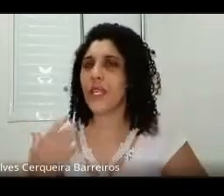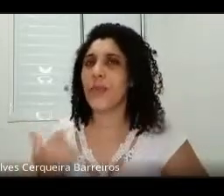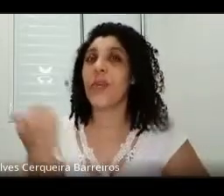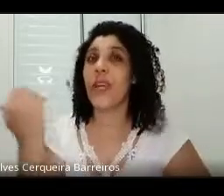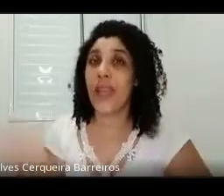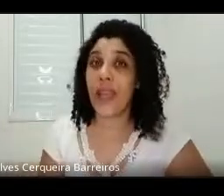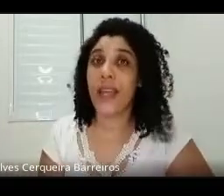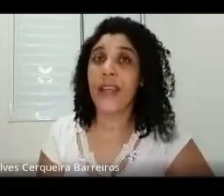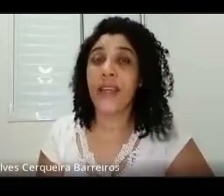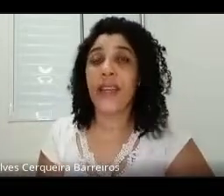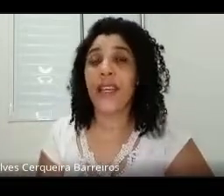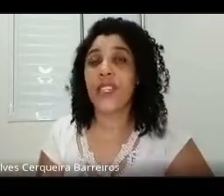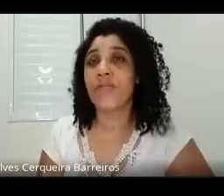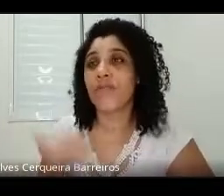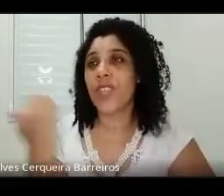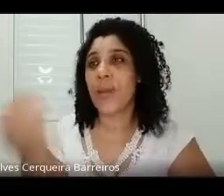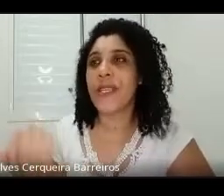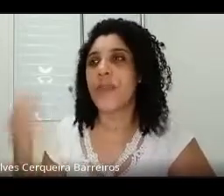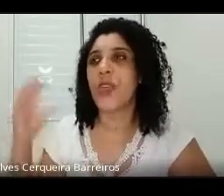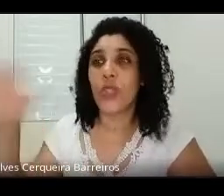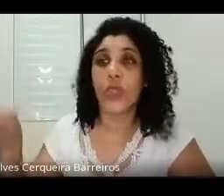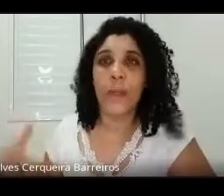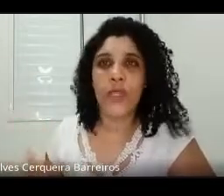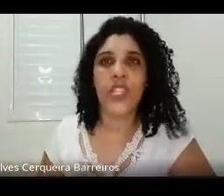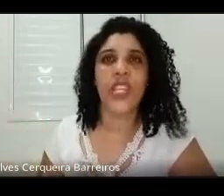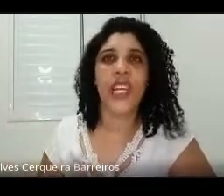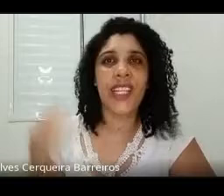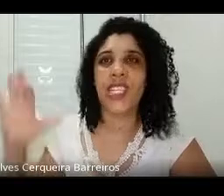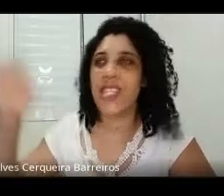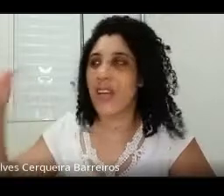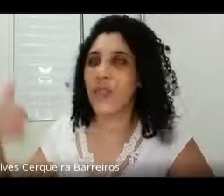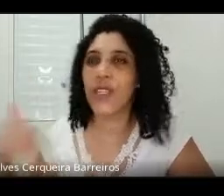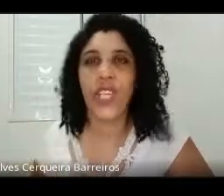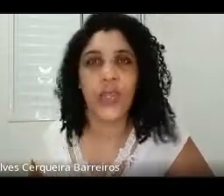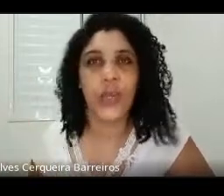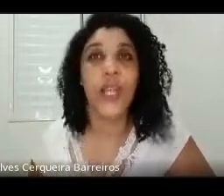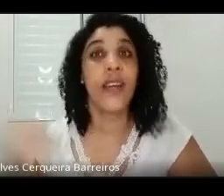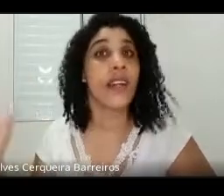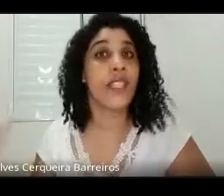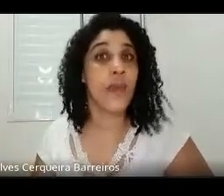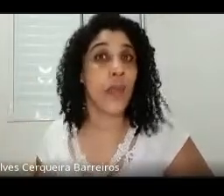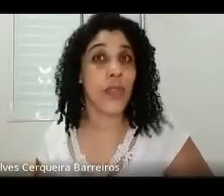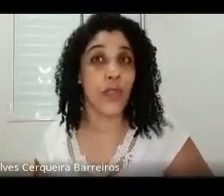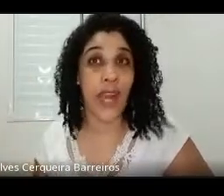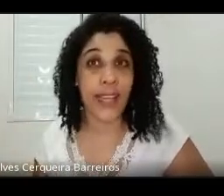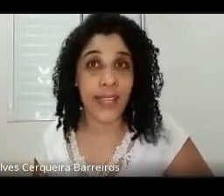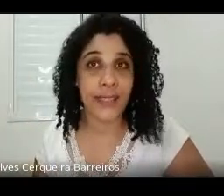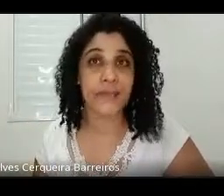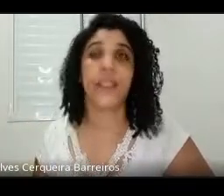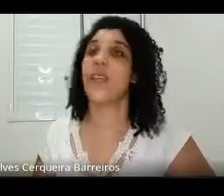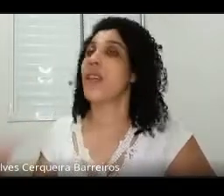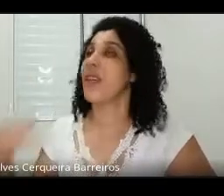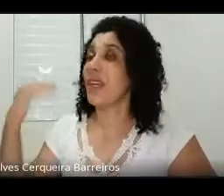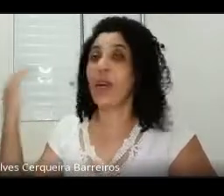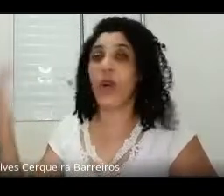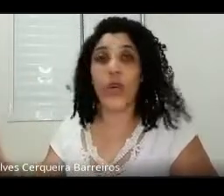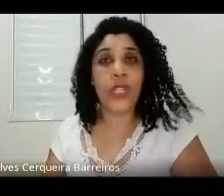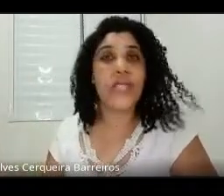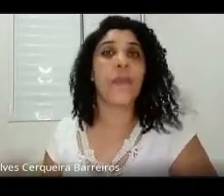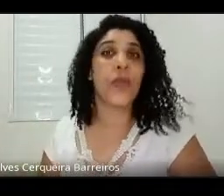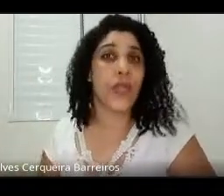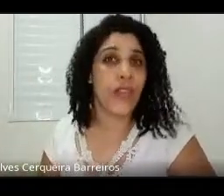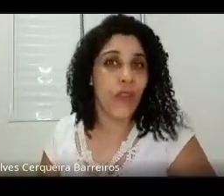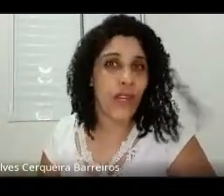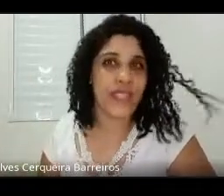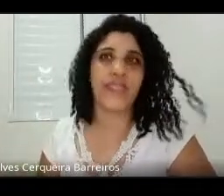passar do tempo, ela já percebe. Então, quando a pessoa chega, ela já diz, ah, fulano chegou, antes mesmo da pessoa falar nada.